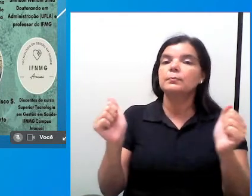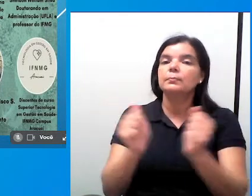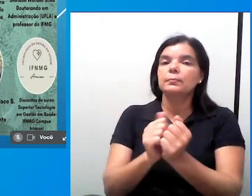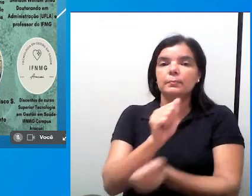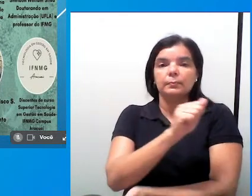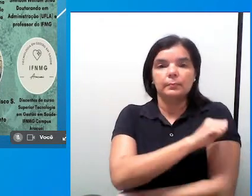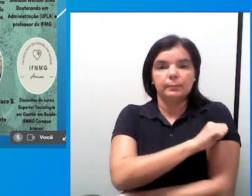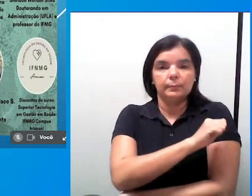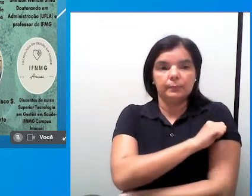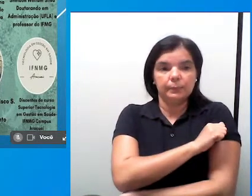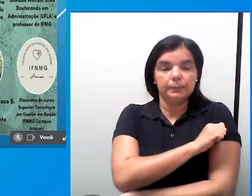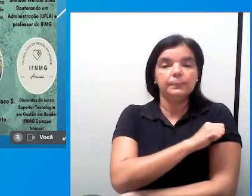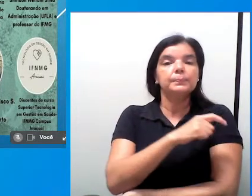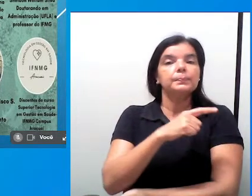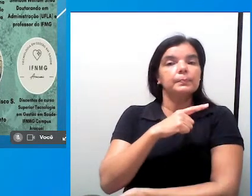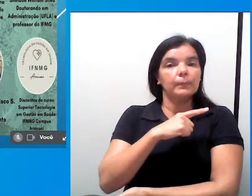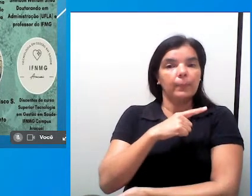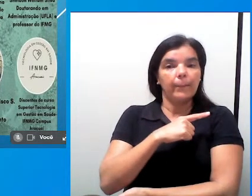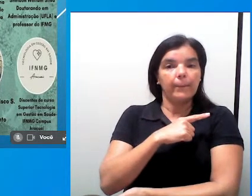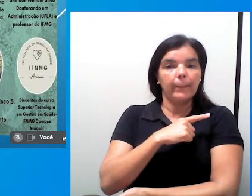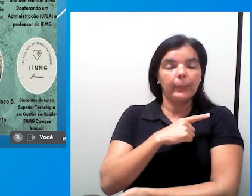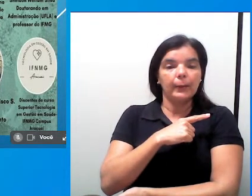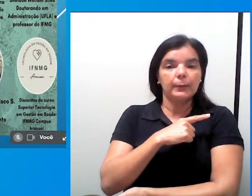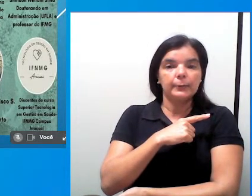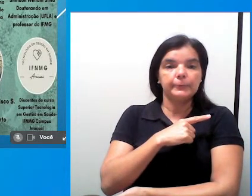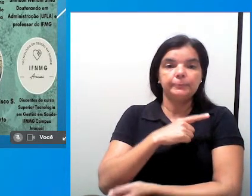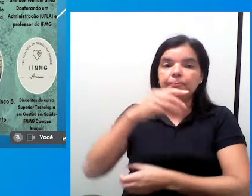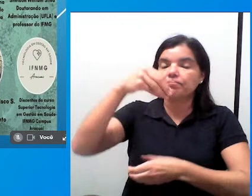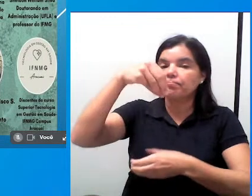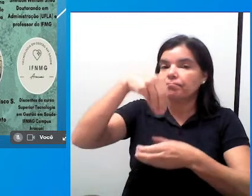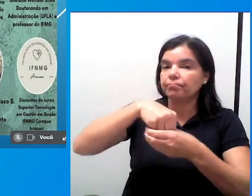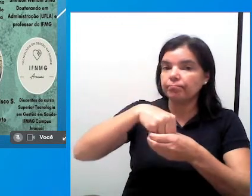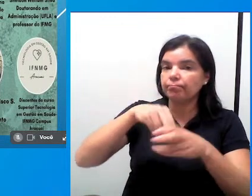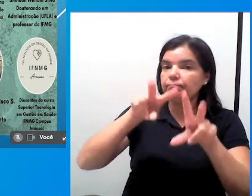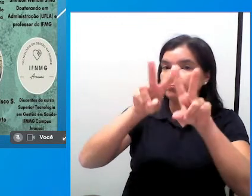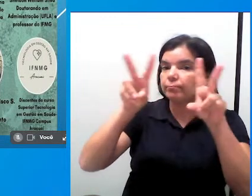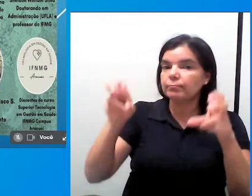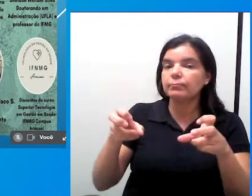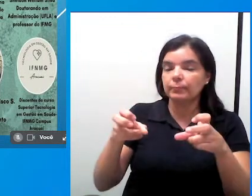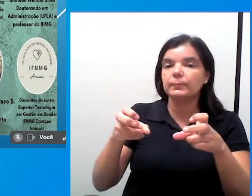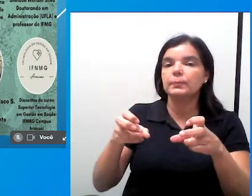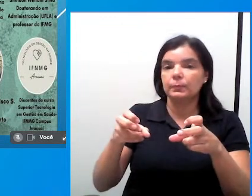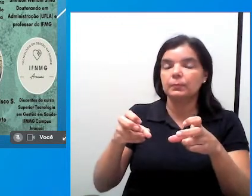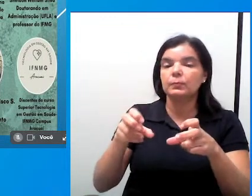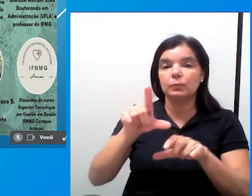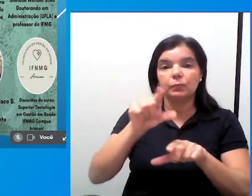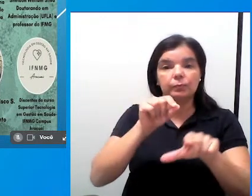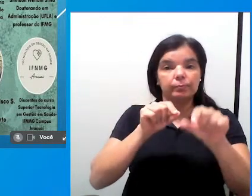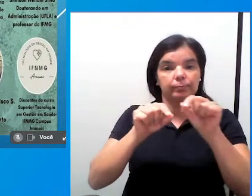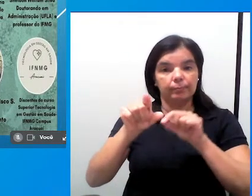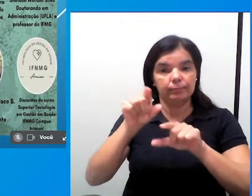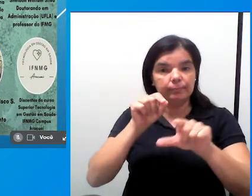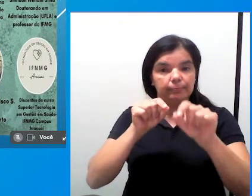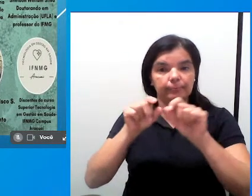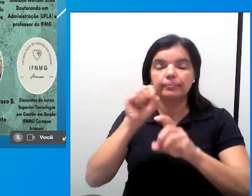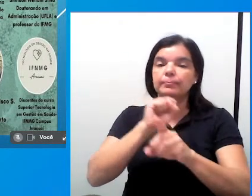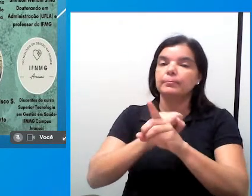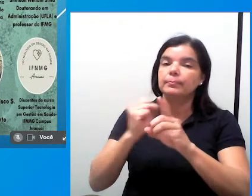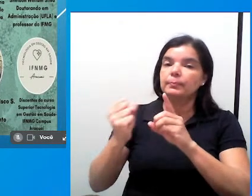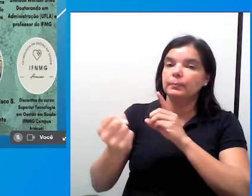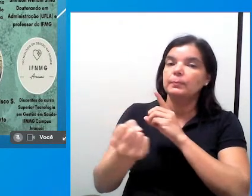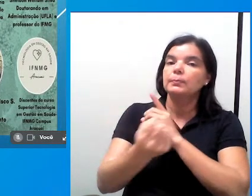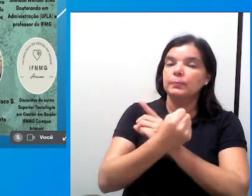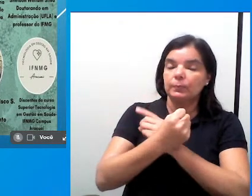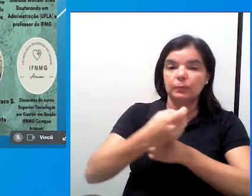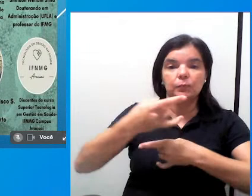e nós fizemos aí, então, dentre os assuntos levantados pela comunidade, nós fizemos